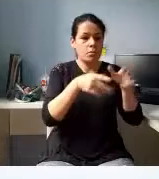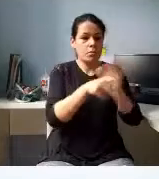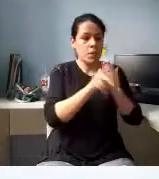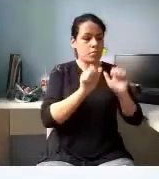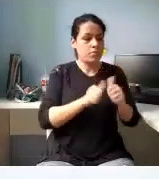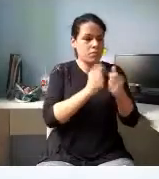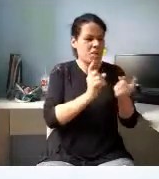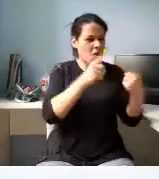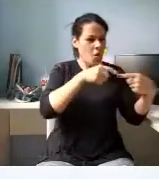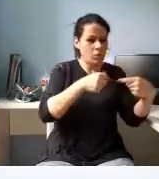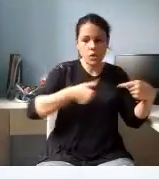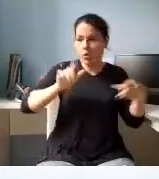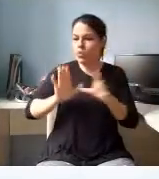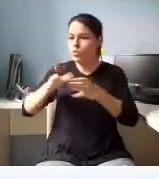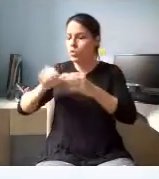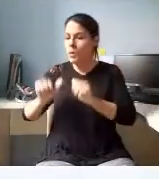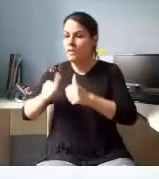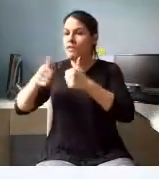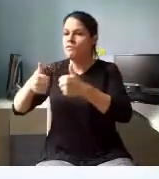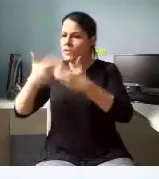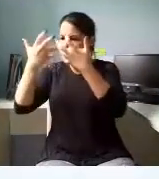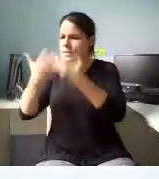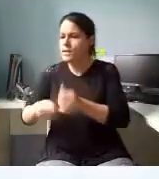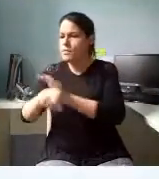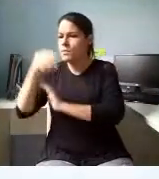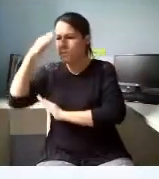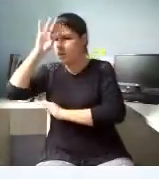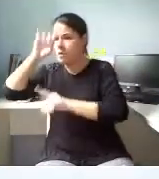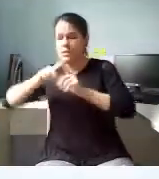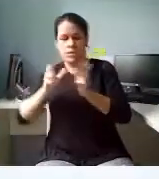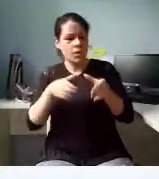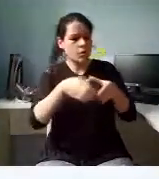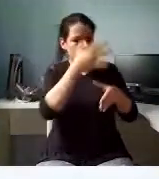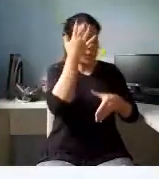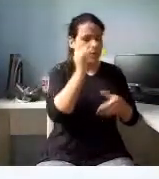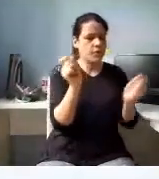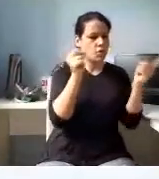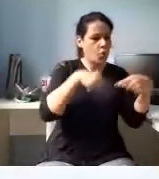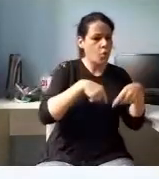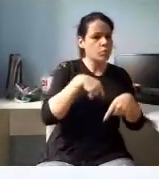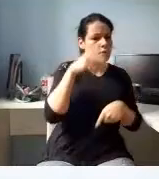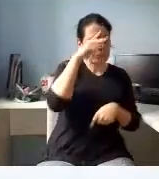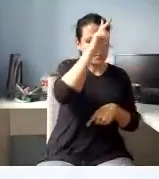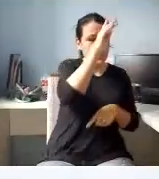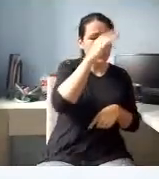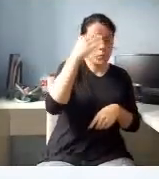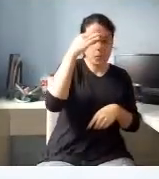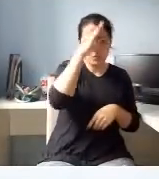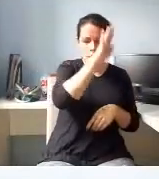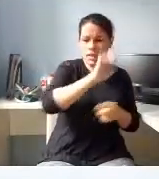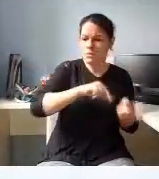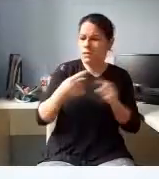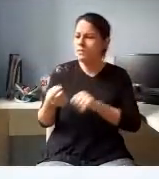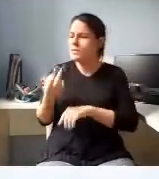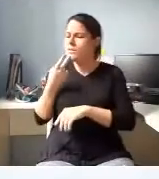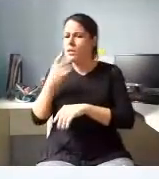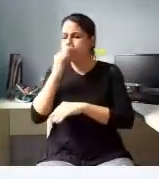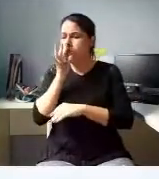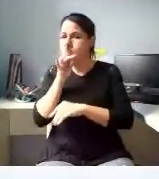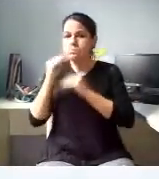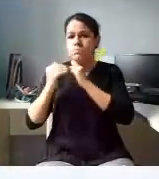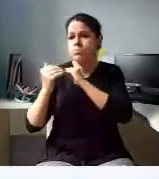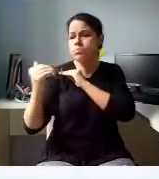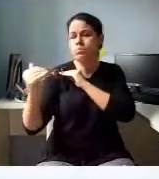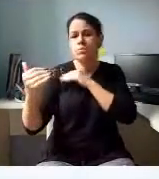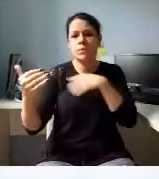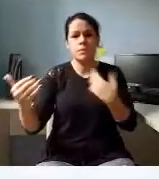só tivemos notícia de contras aqui no domingo. E parece que em São Paulo teve primeiro da direita, depois da esquerda, então ele